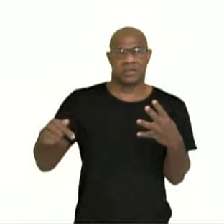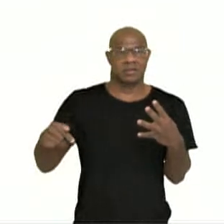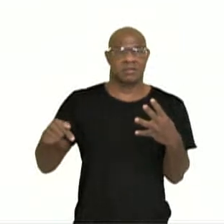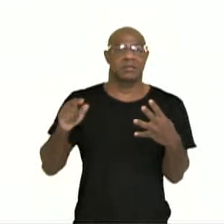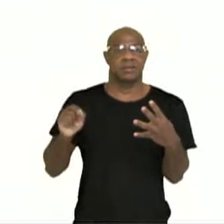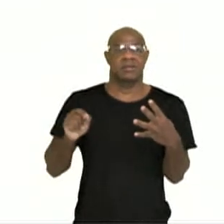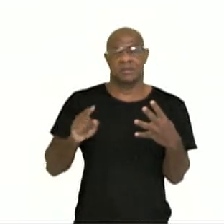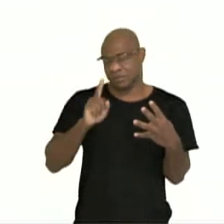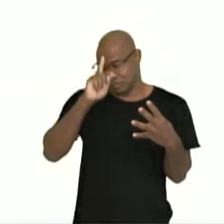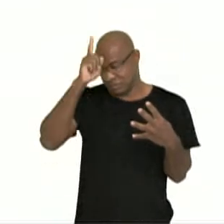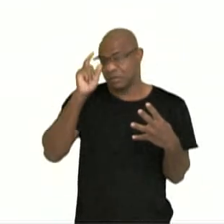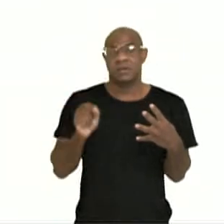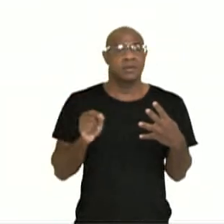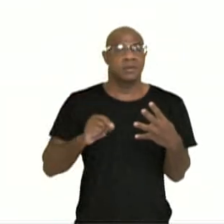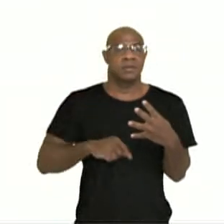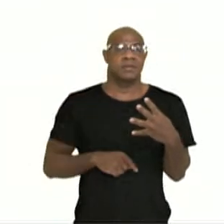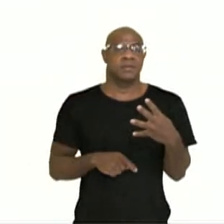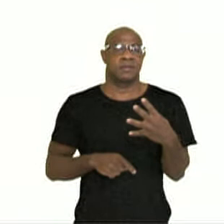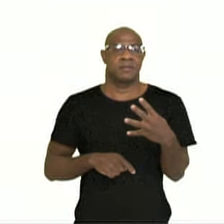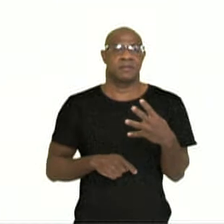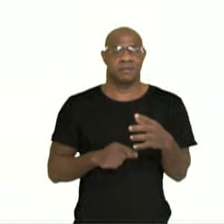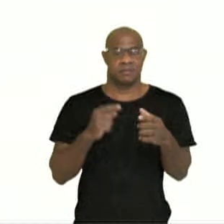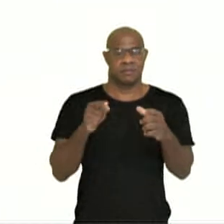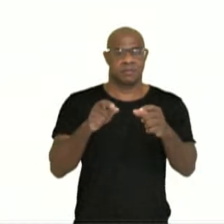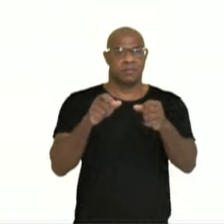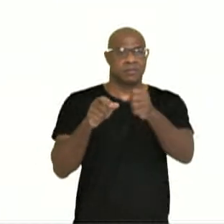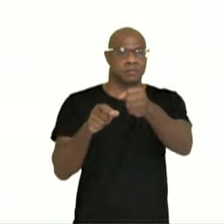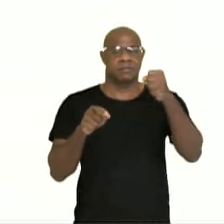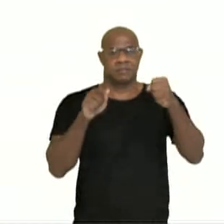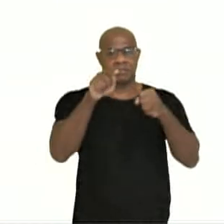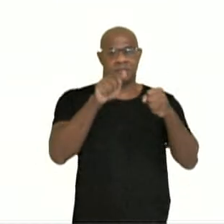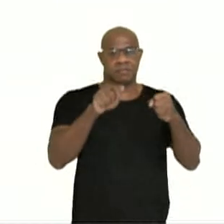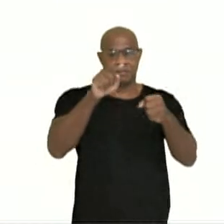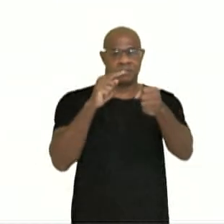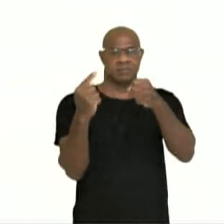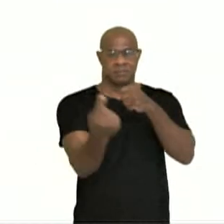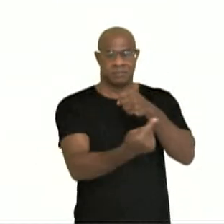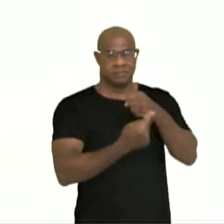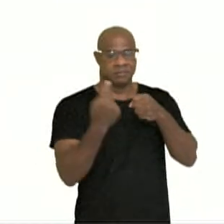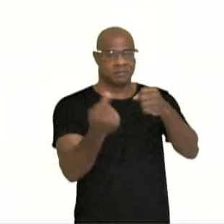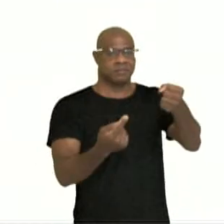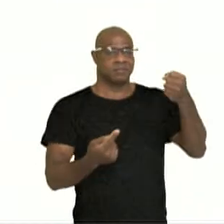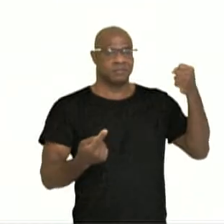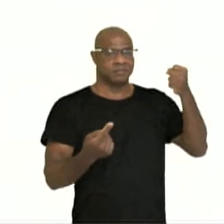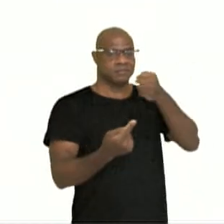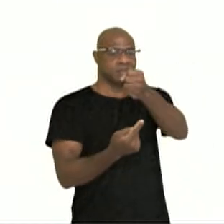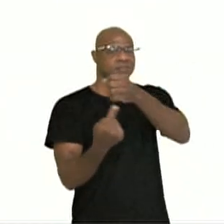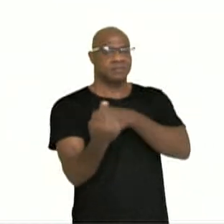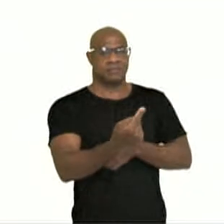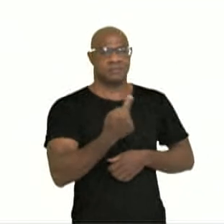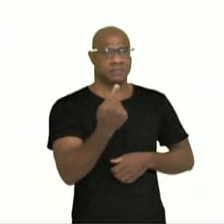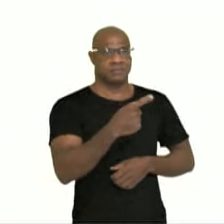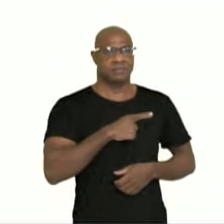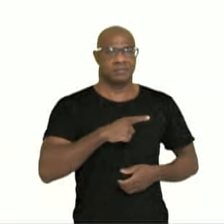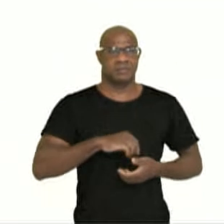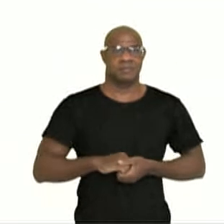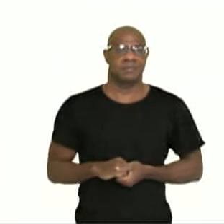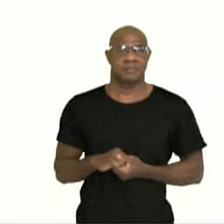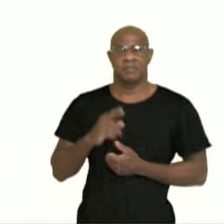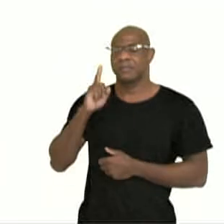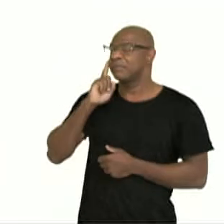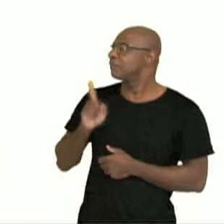1947, foi inventado, né, as micro-ondas, não propriamente o forno de micro-ondas, mas as micro-ondas, tá ok? Então, olha só,